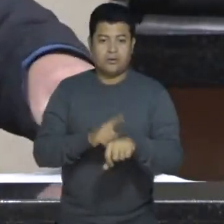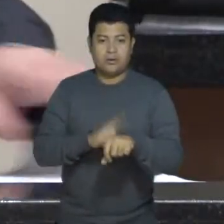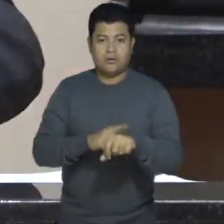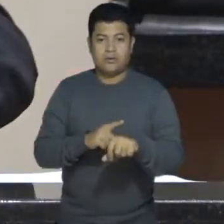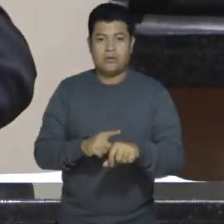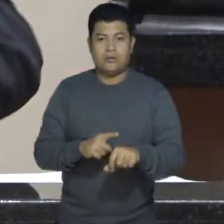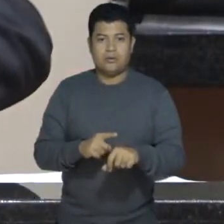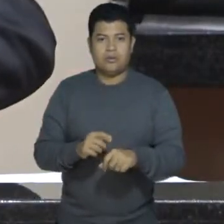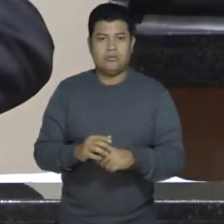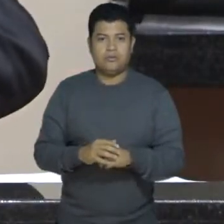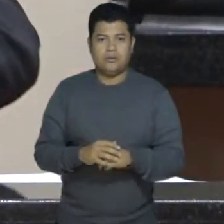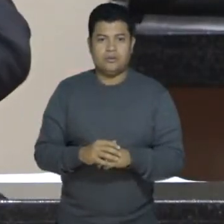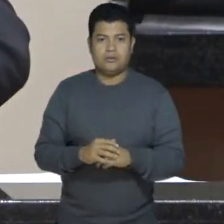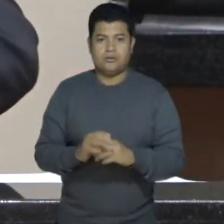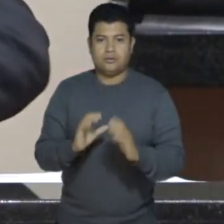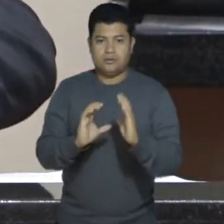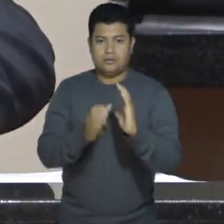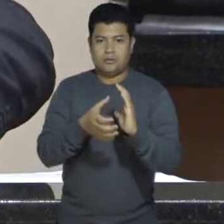dia